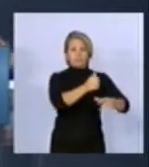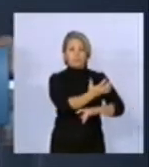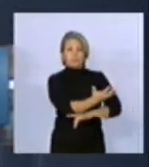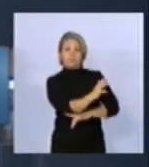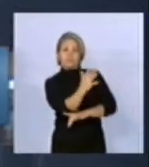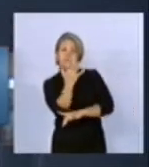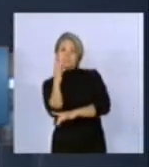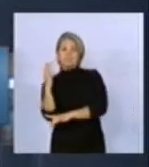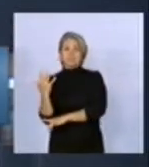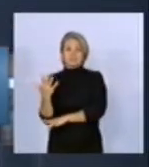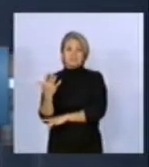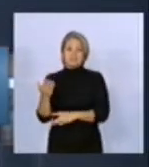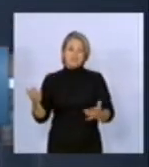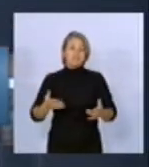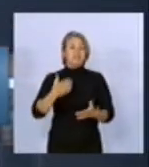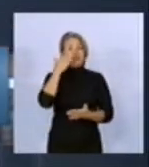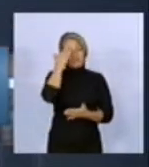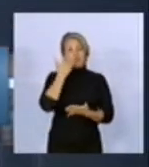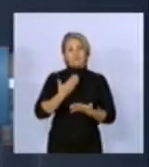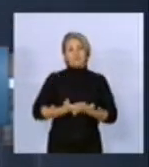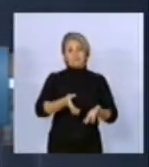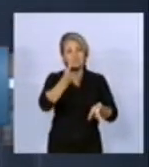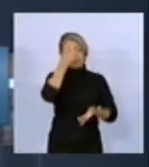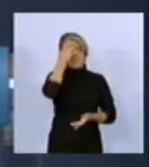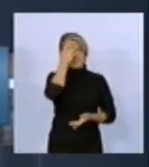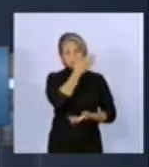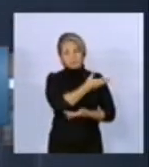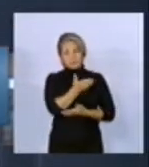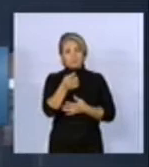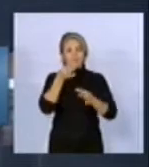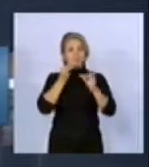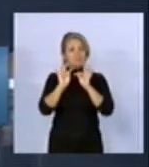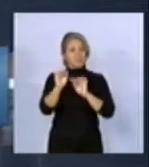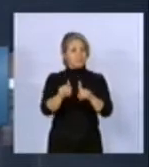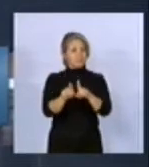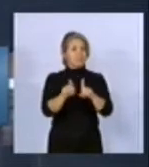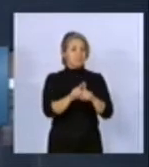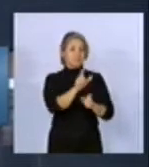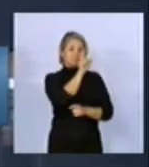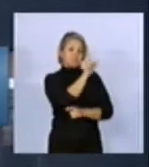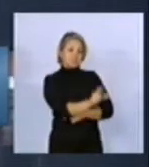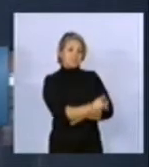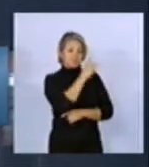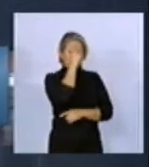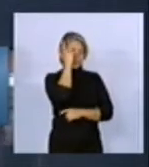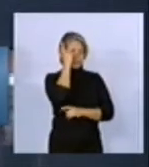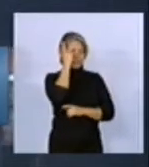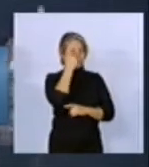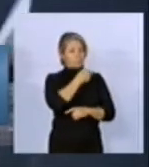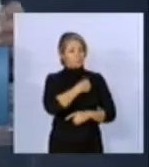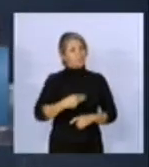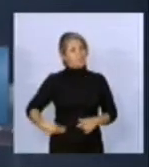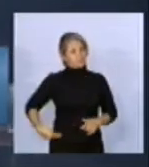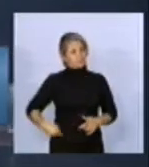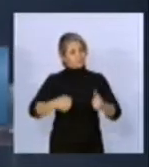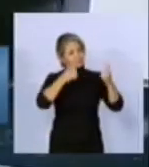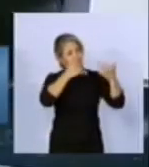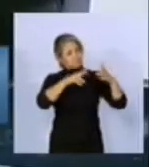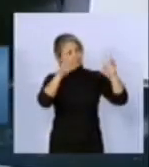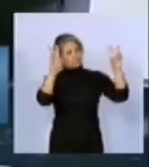tudo isso que eu confio muito de ser minuto e vossos técnicos e de vossa excelência sobre o assunto muito obrigada